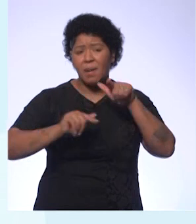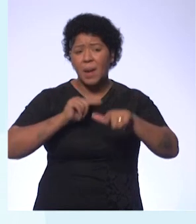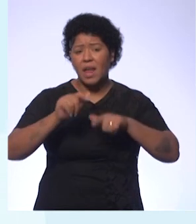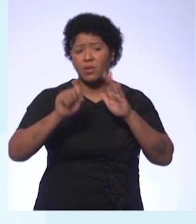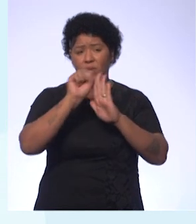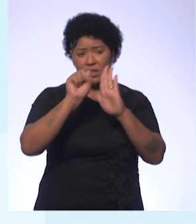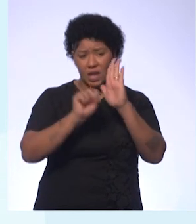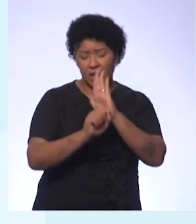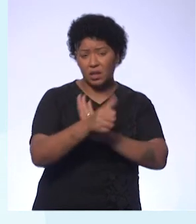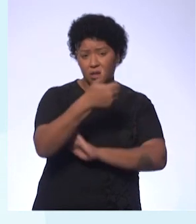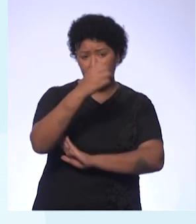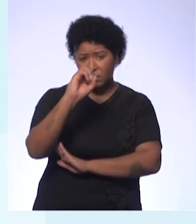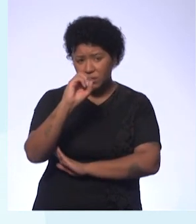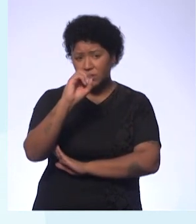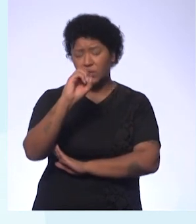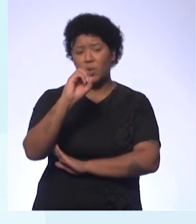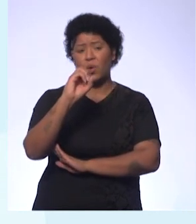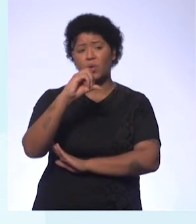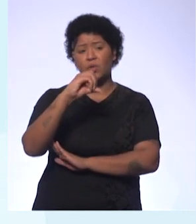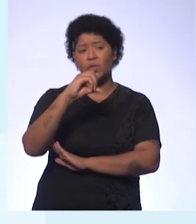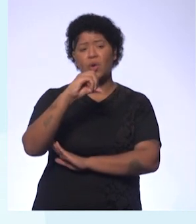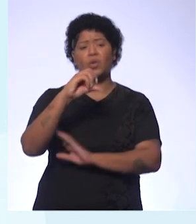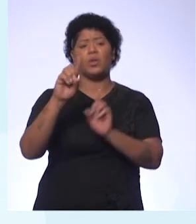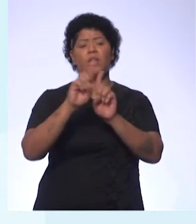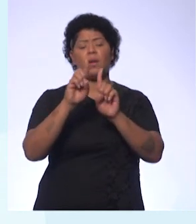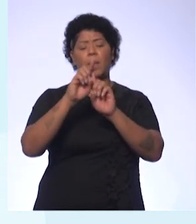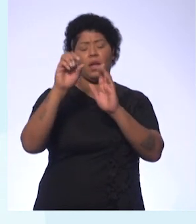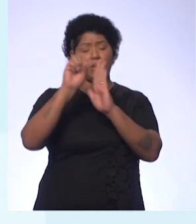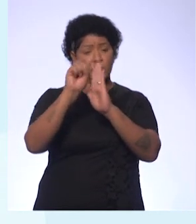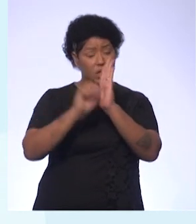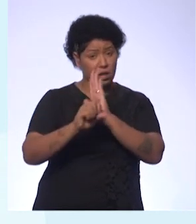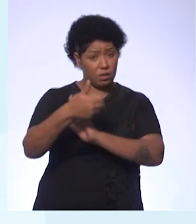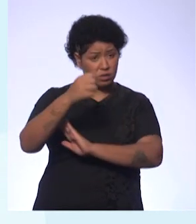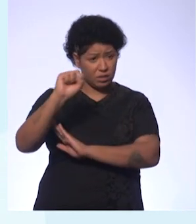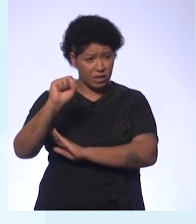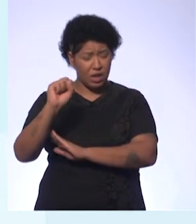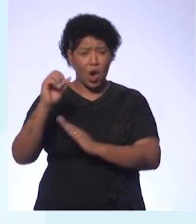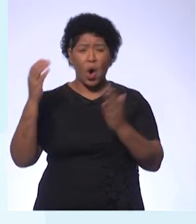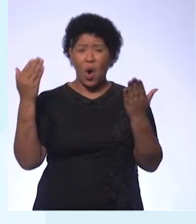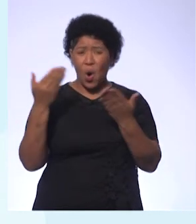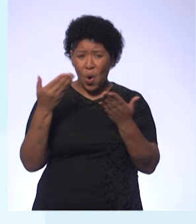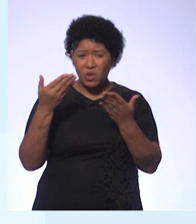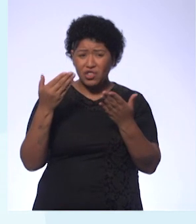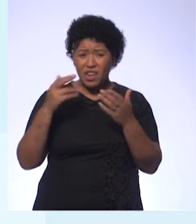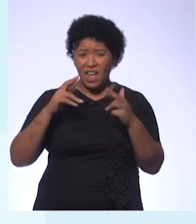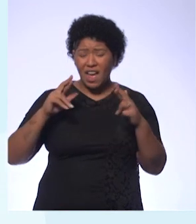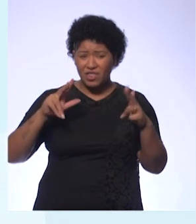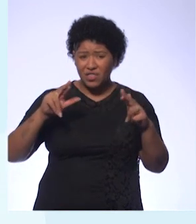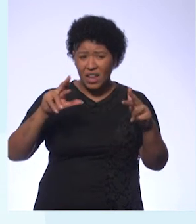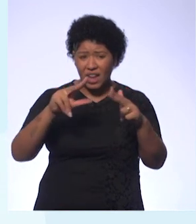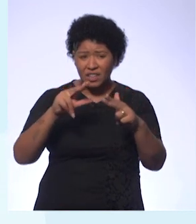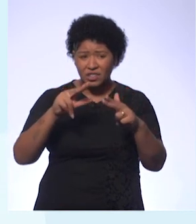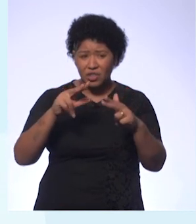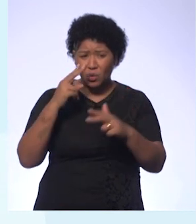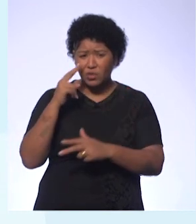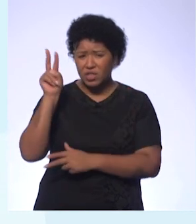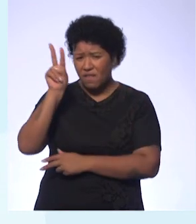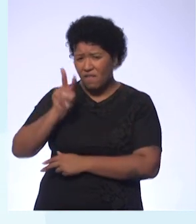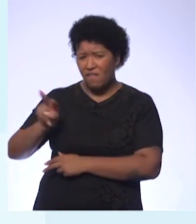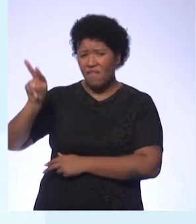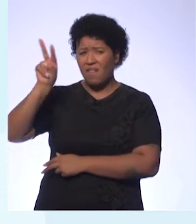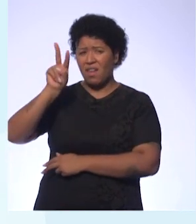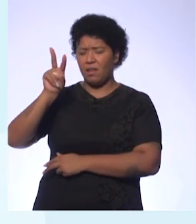nos séculos 18 e 19 são muito diferentes das que ocorrem hoje. Quando nós observamos essa imagem, nós temos